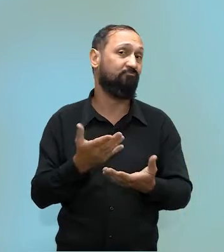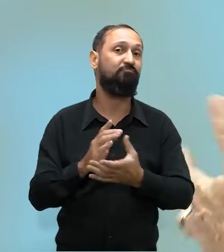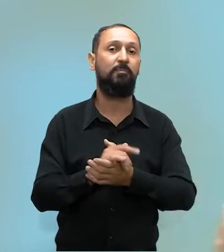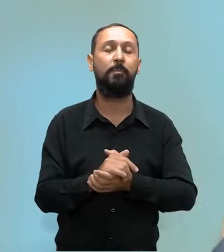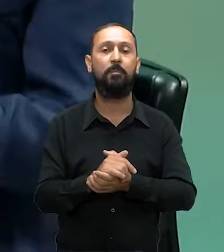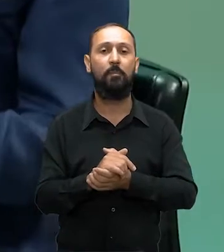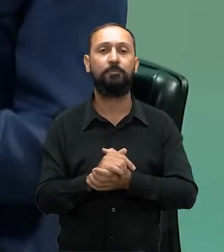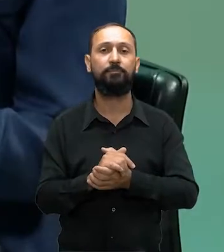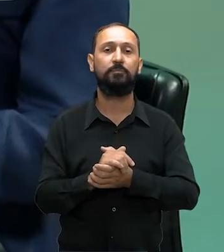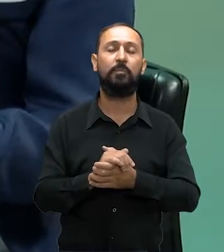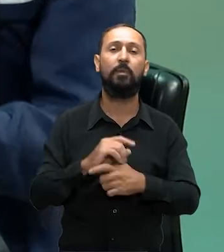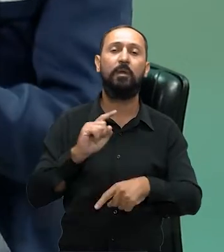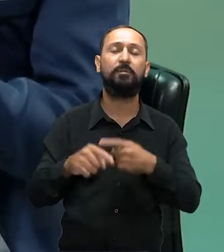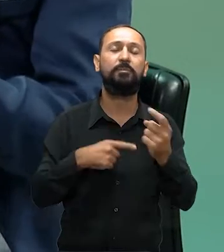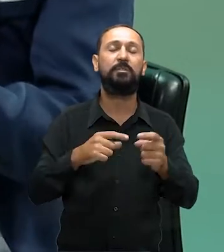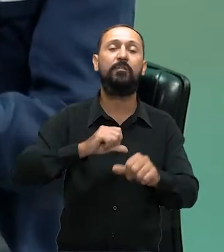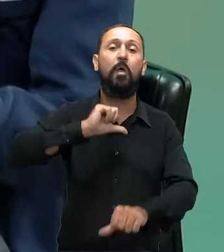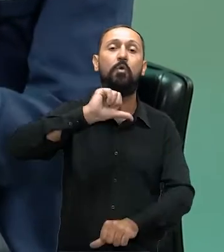propriedade. Aí você vai